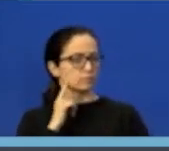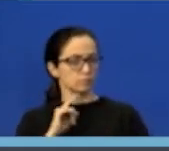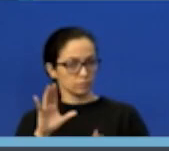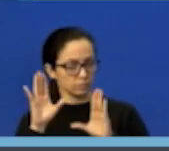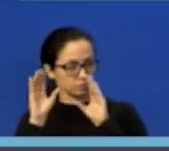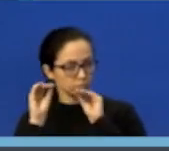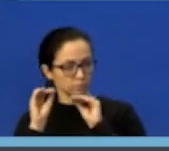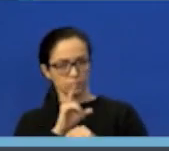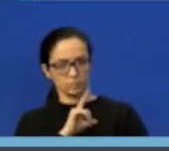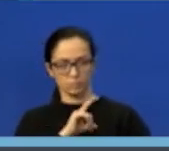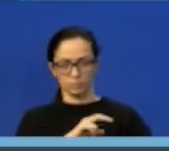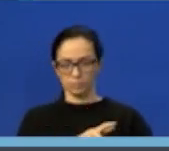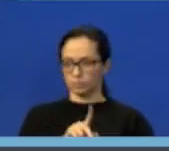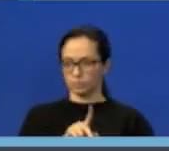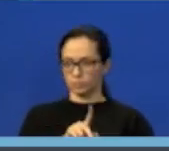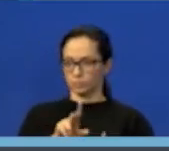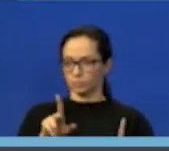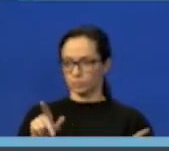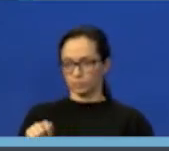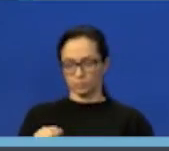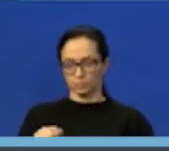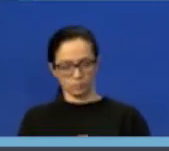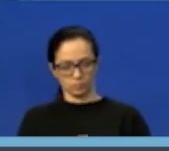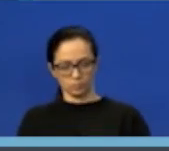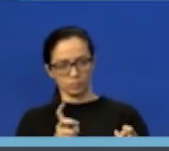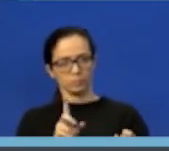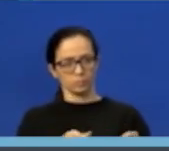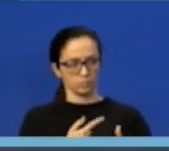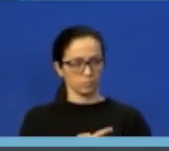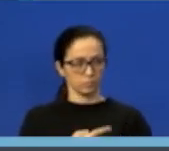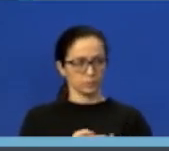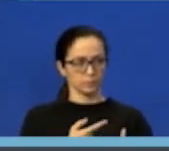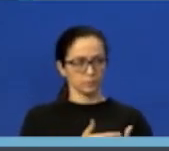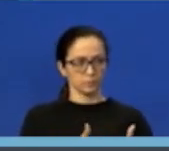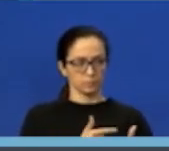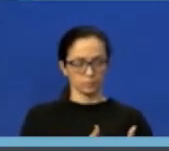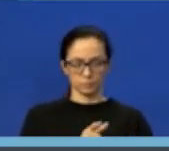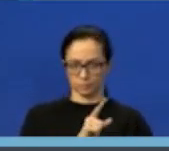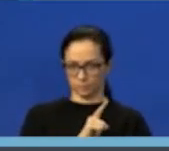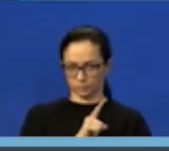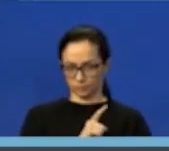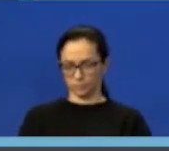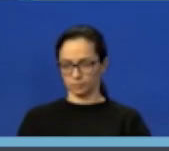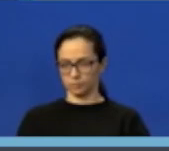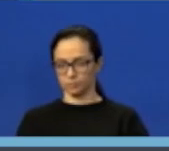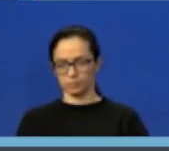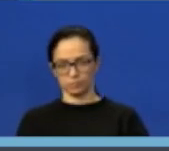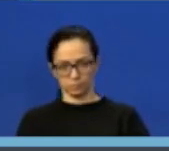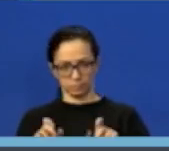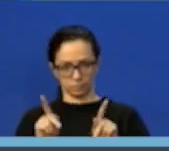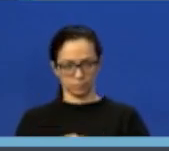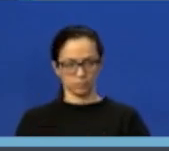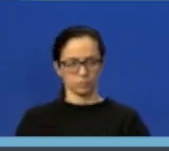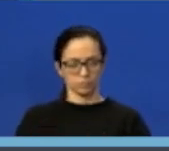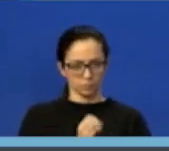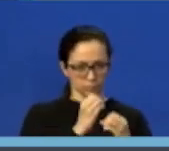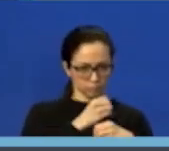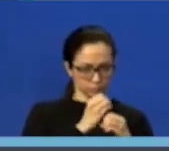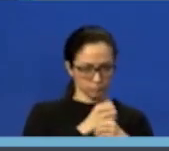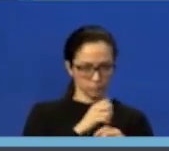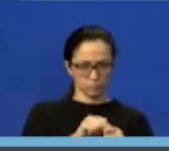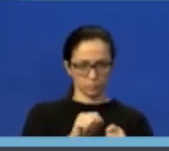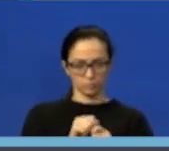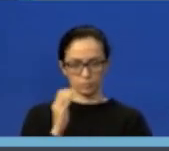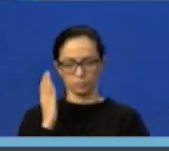noturna, hemoptise e radiografia sugestiva de tuberculose. E agora a gente vai falar um pouquinho sobre a interpretação do resultado. Exame